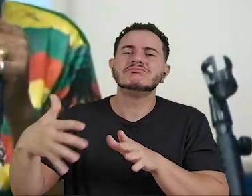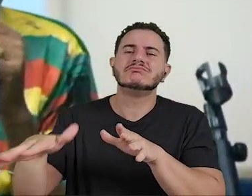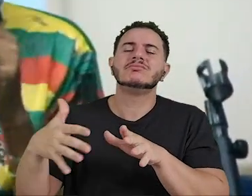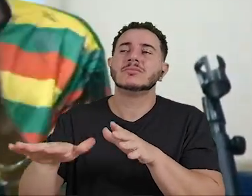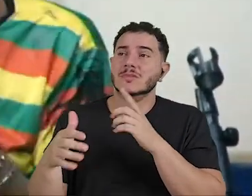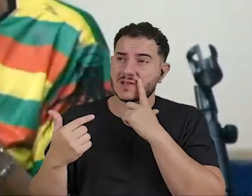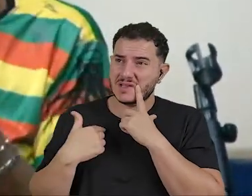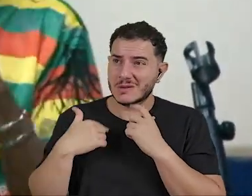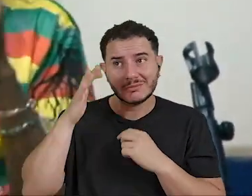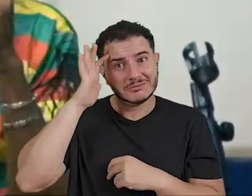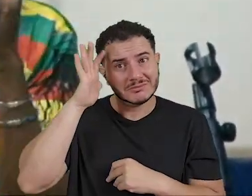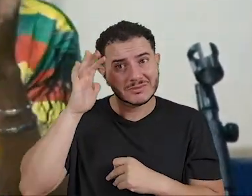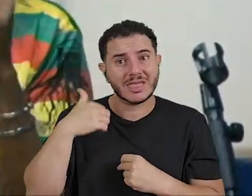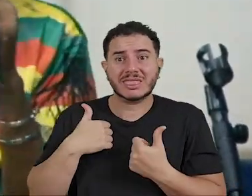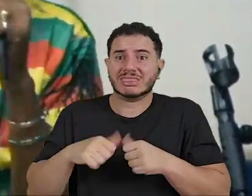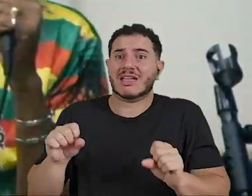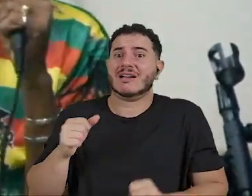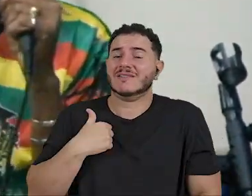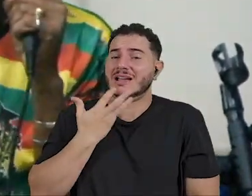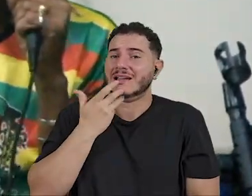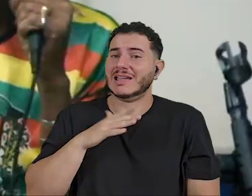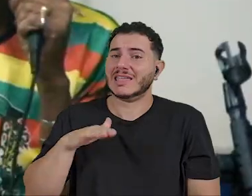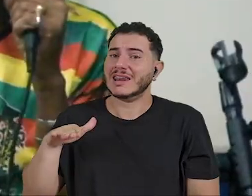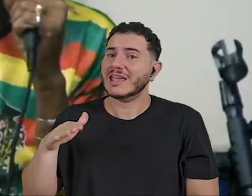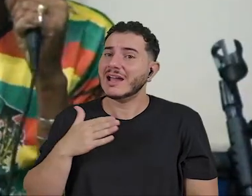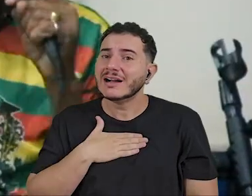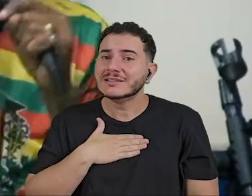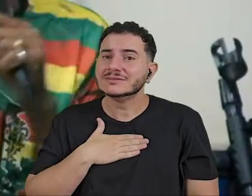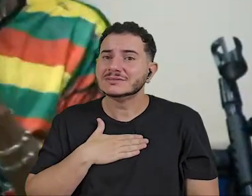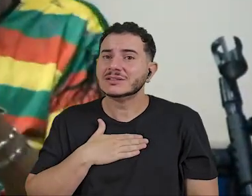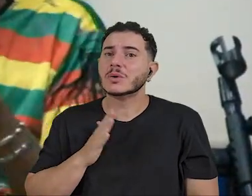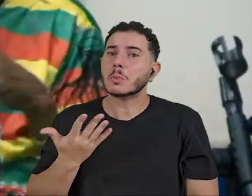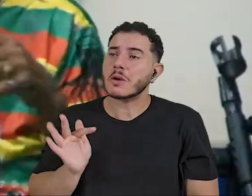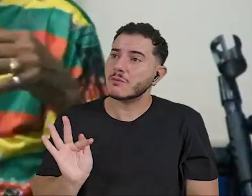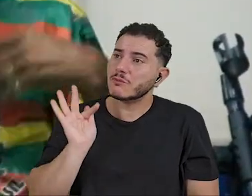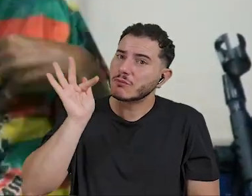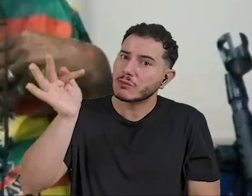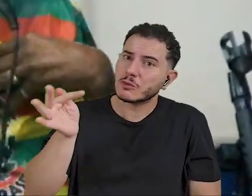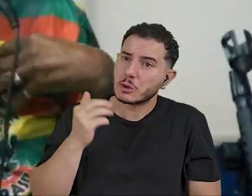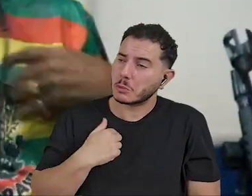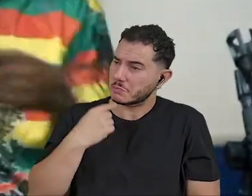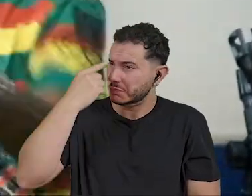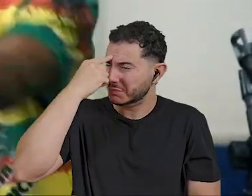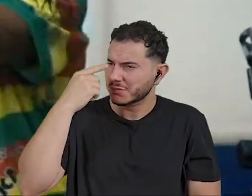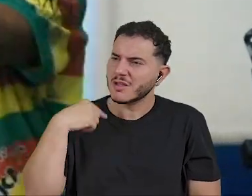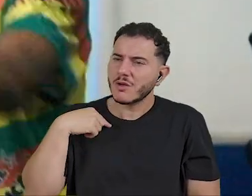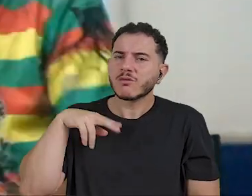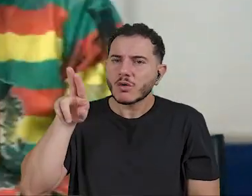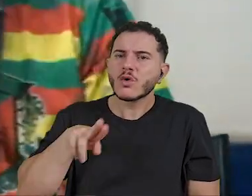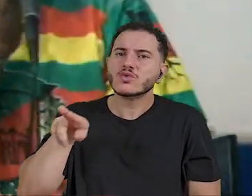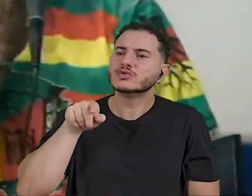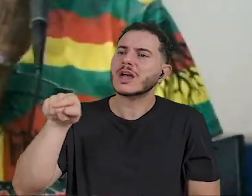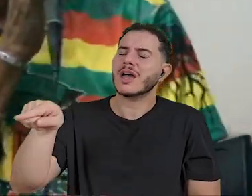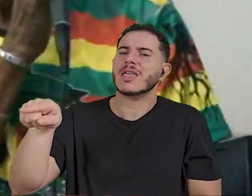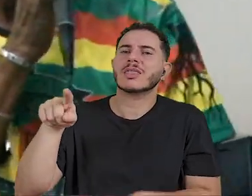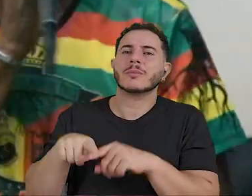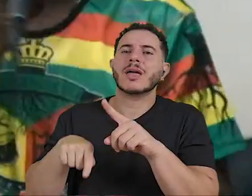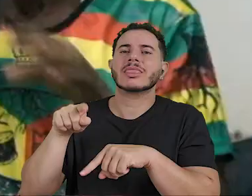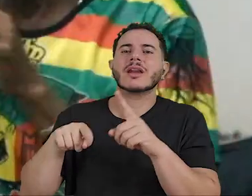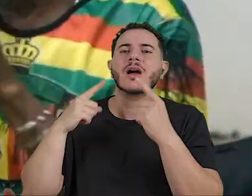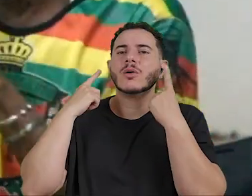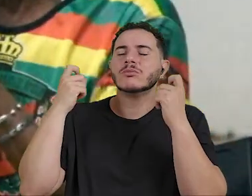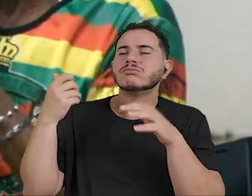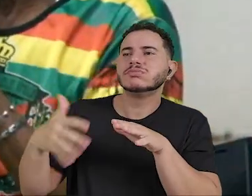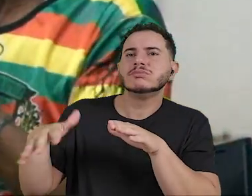Aí não sei se de criança, sabe? Quando eu tiver um negócio, botar um negócio para mim, eu boto esse negócio.